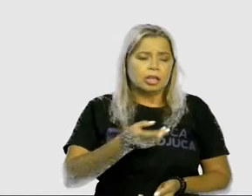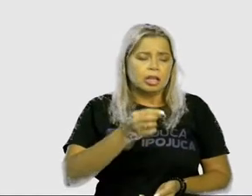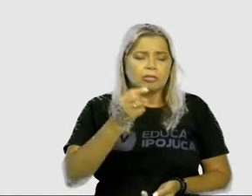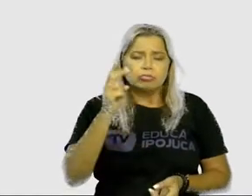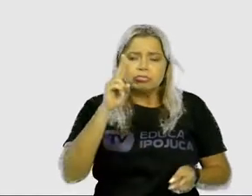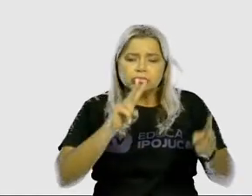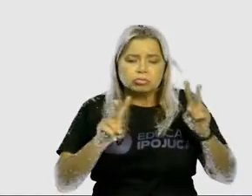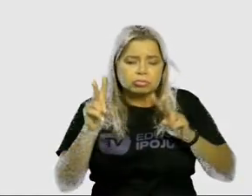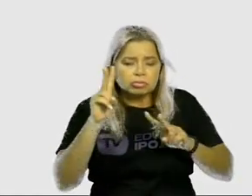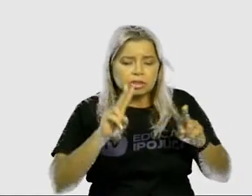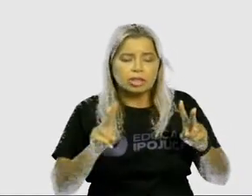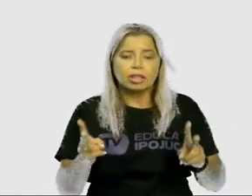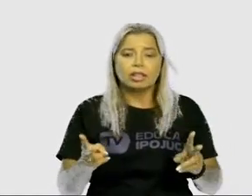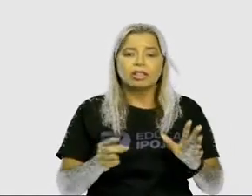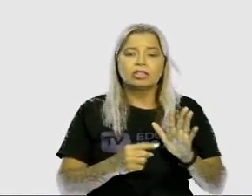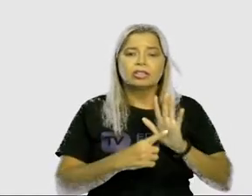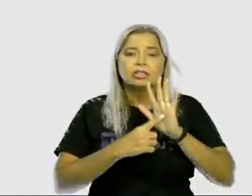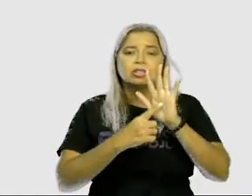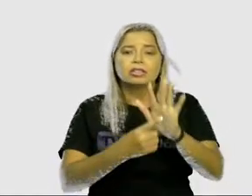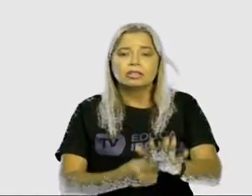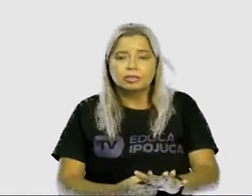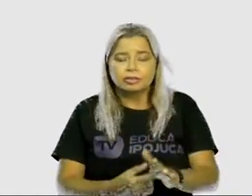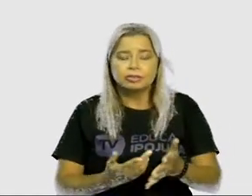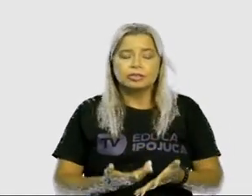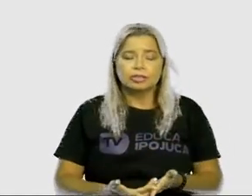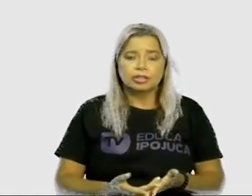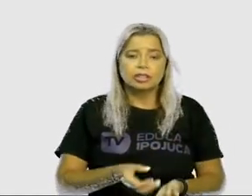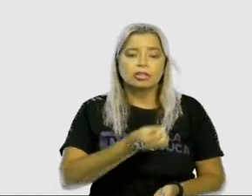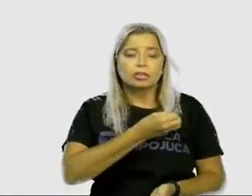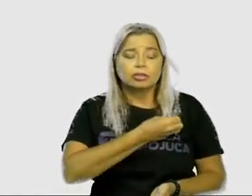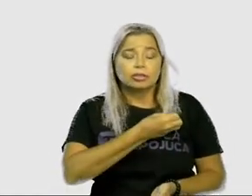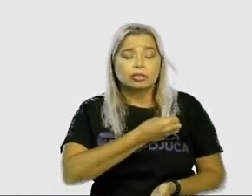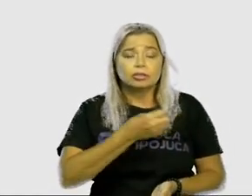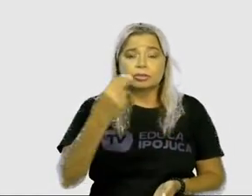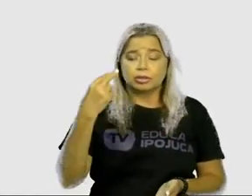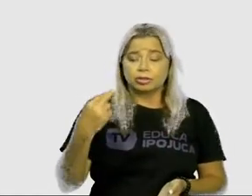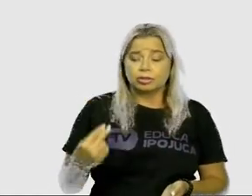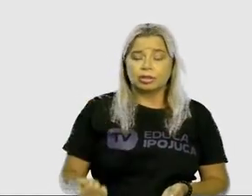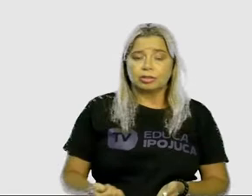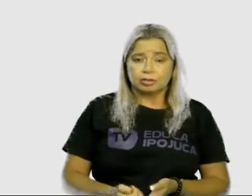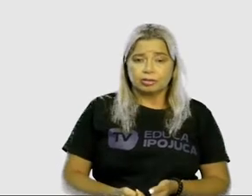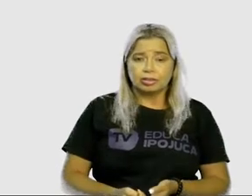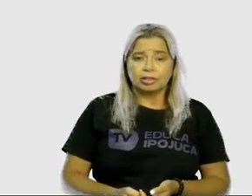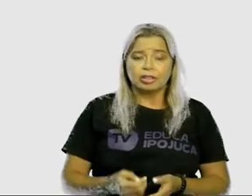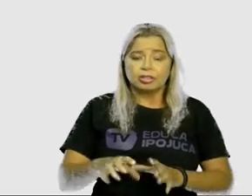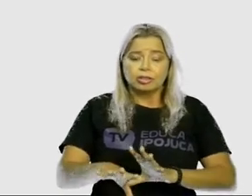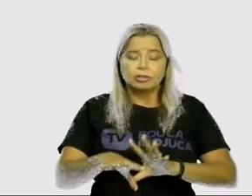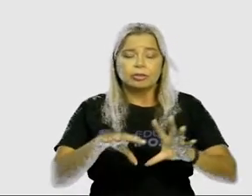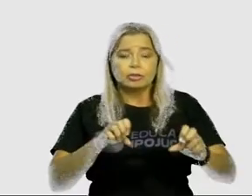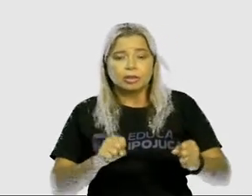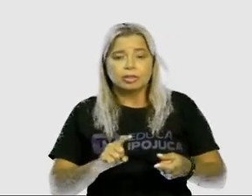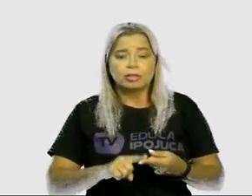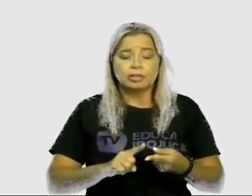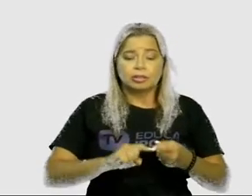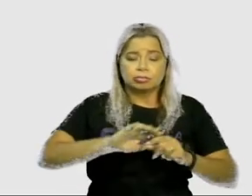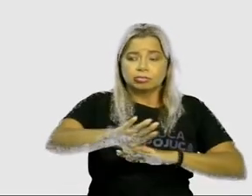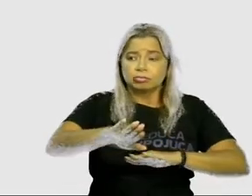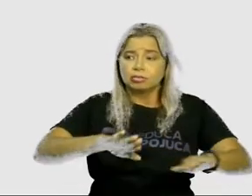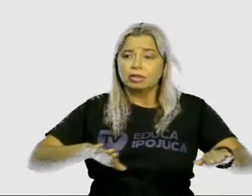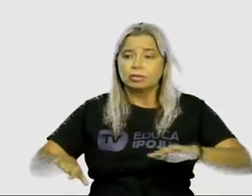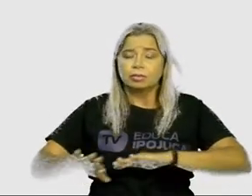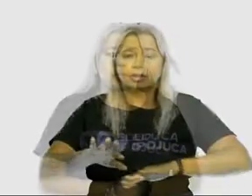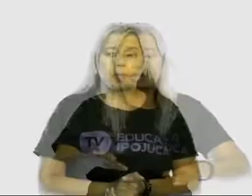utilizando a composição EA decomposição de número natural até as quatro ordens